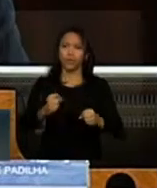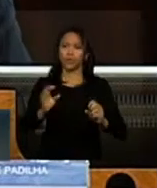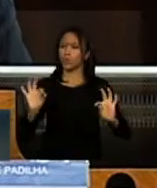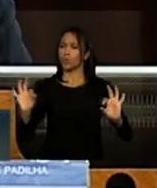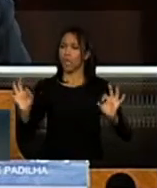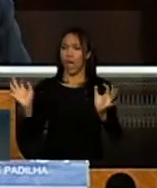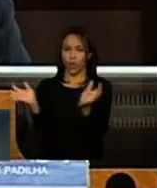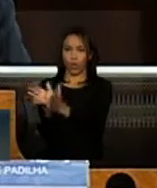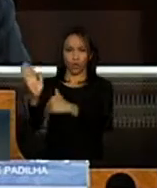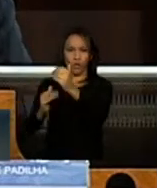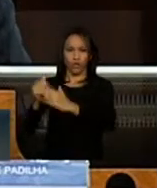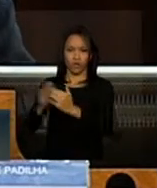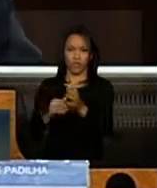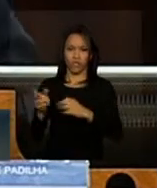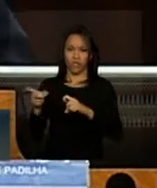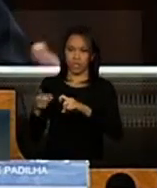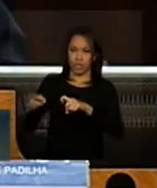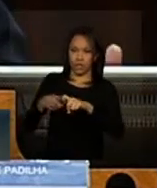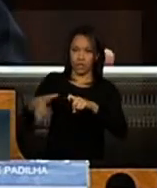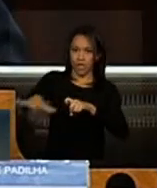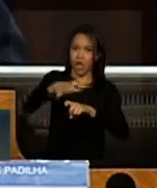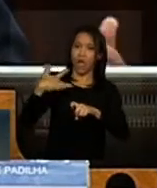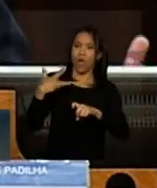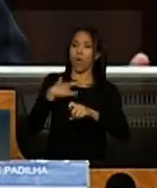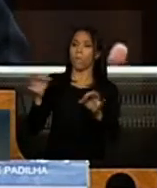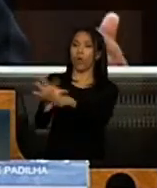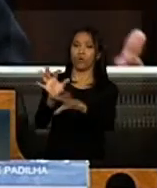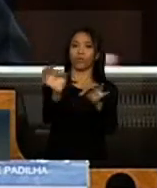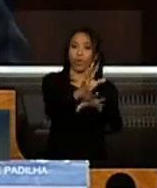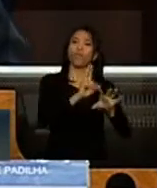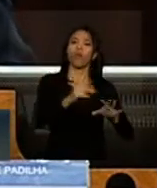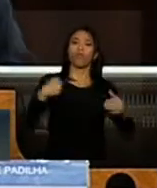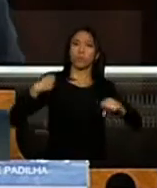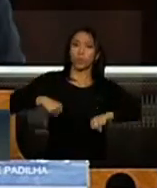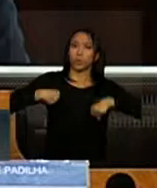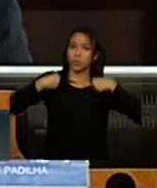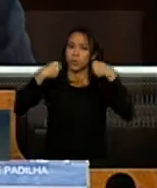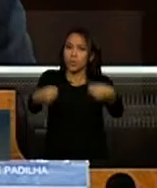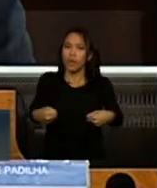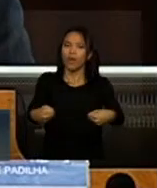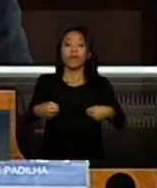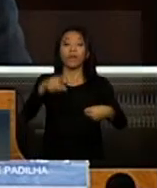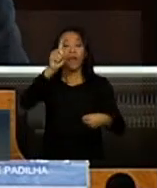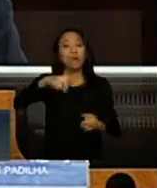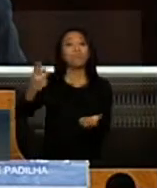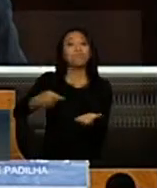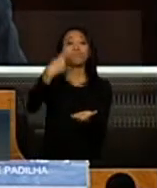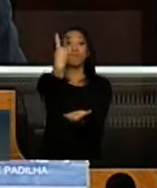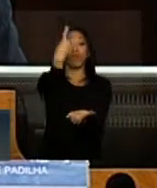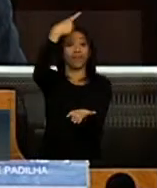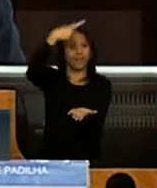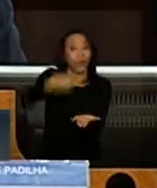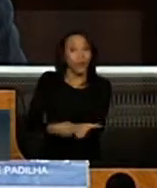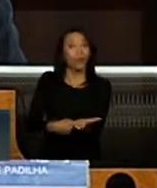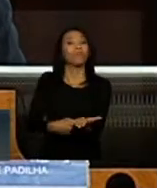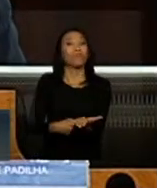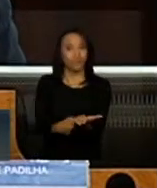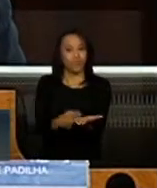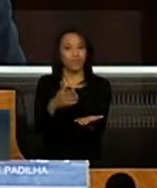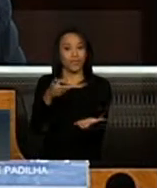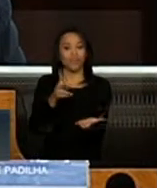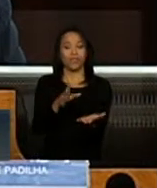perceberam que na primeira distribuição da cooperação que o Brasil fez com a Organização Pan-Americana de